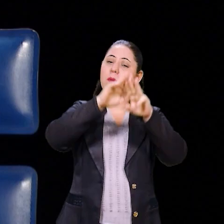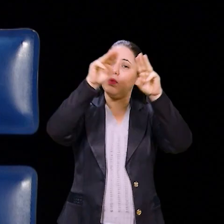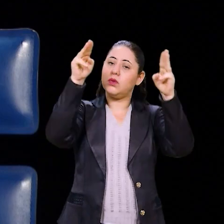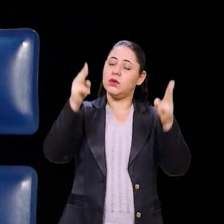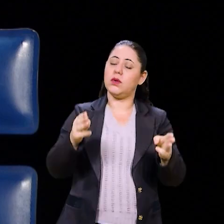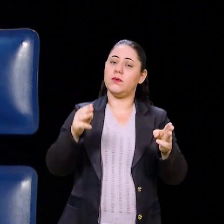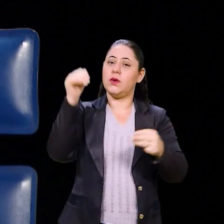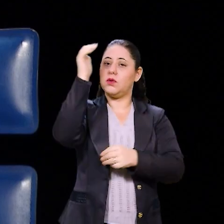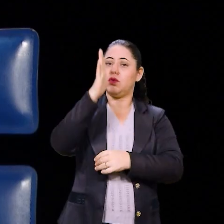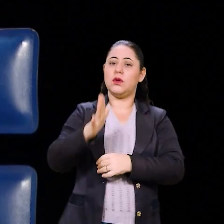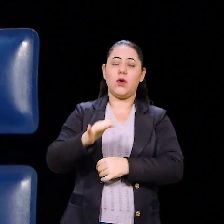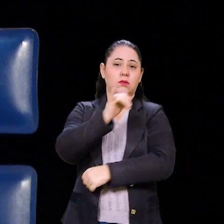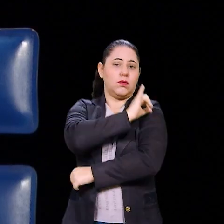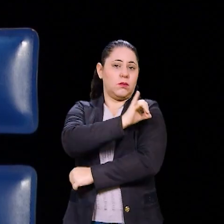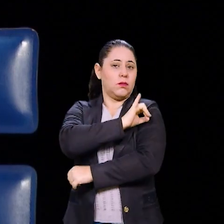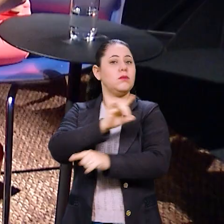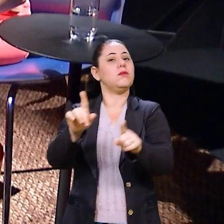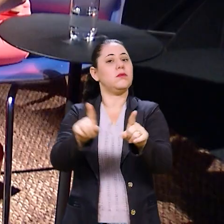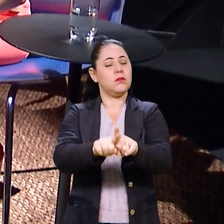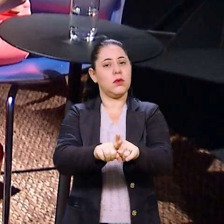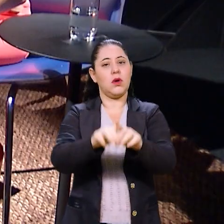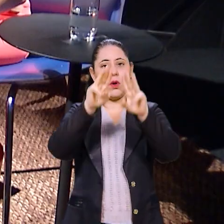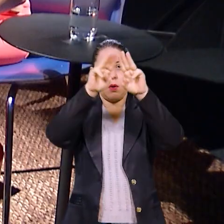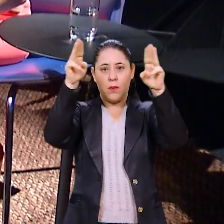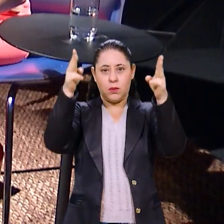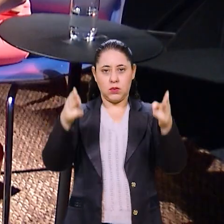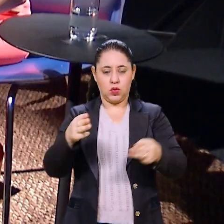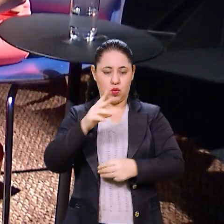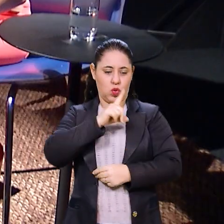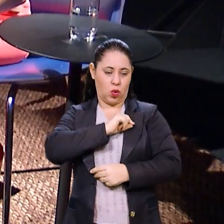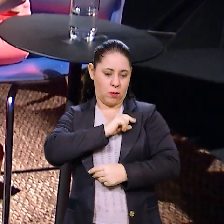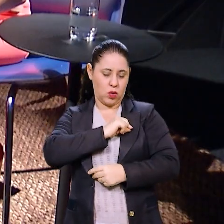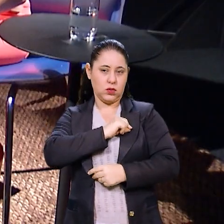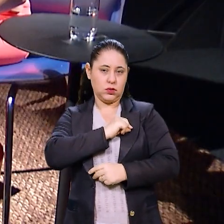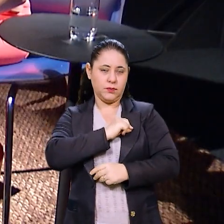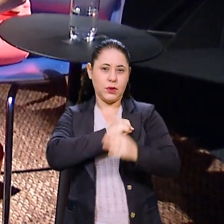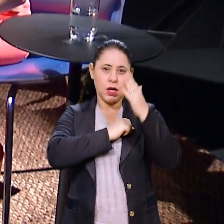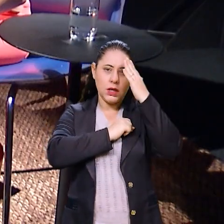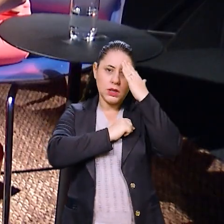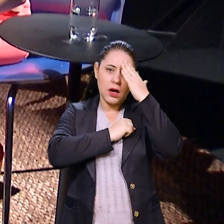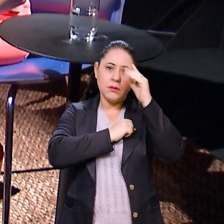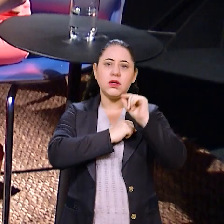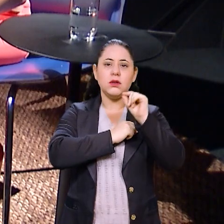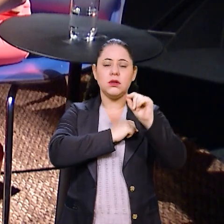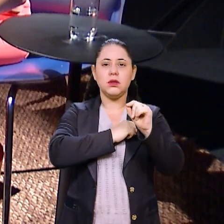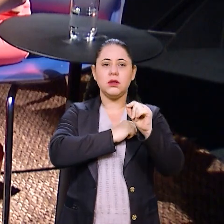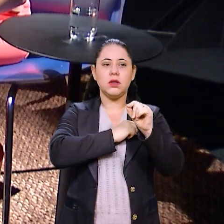concluiu no Museu Nacional no Rio de Janeiro, e também no Museu Dom Bosco. Nós